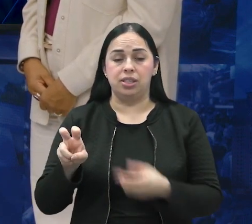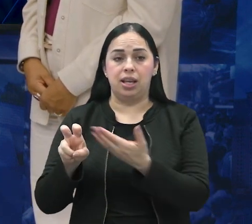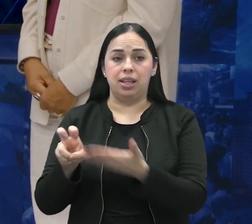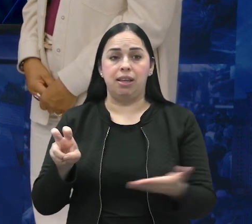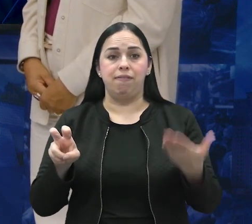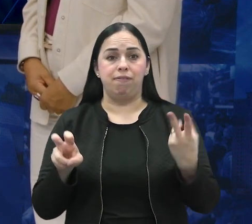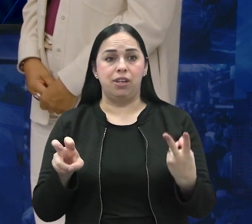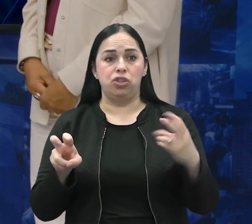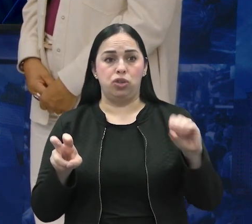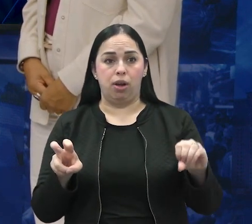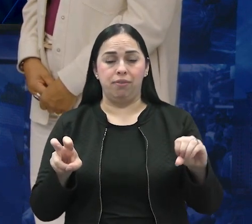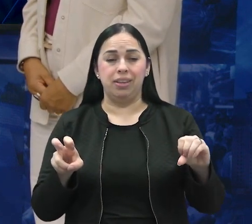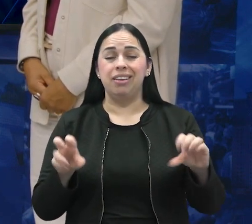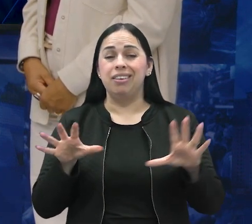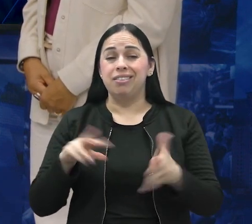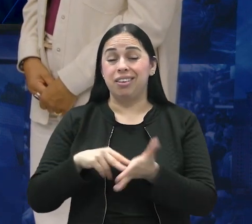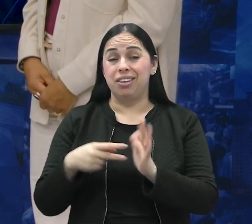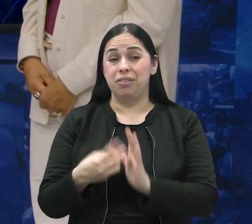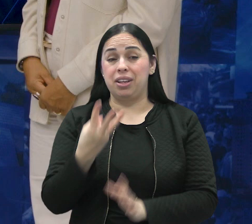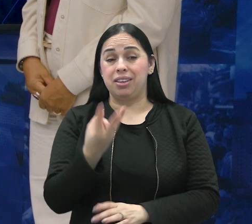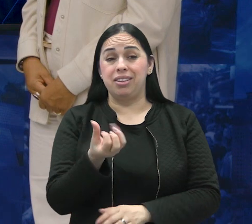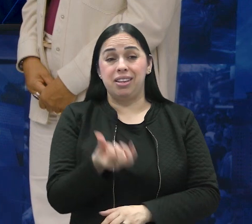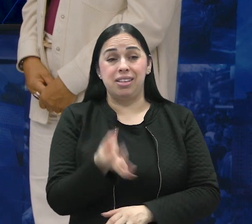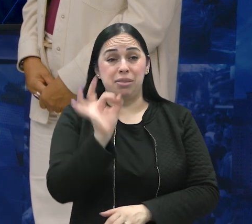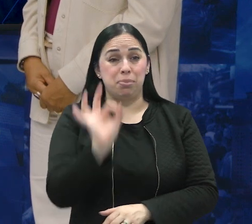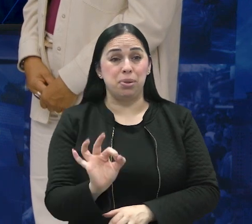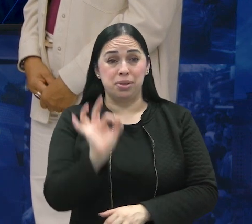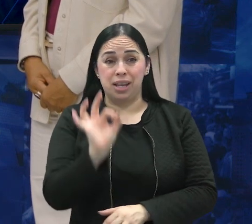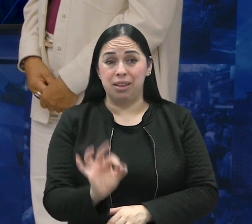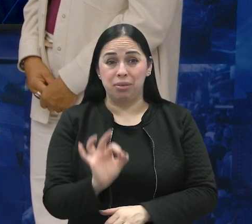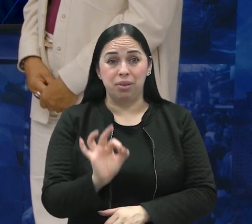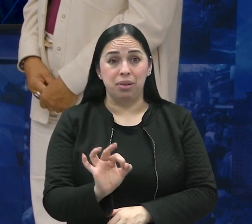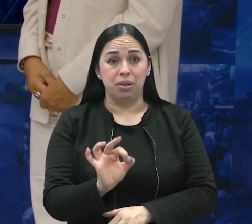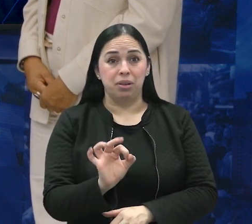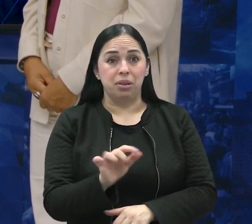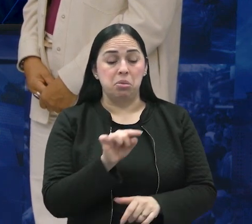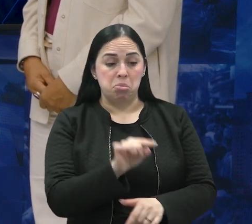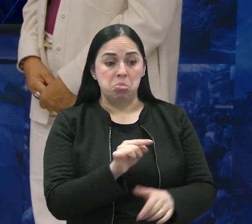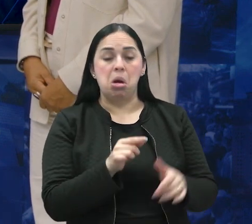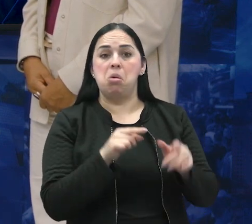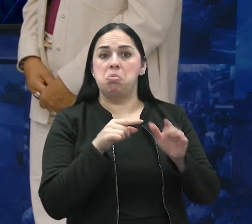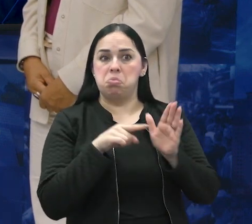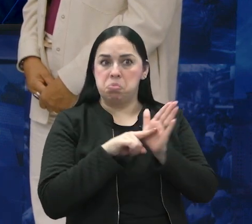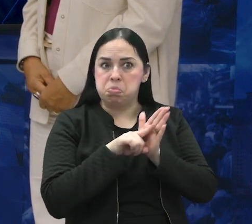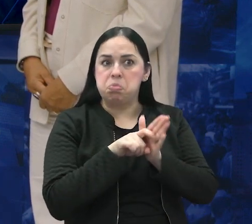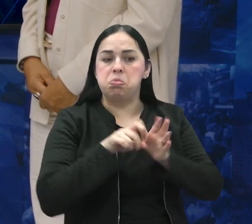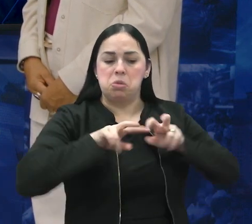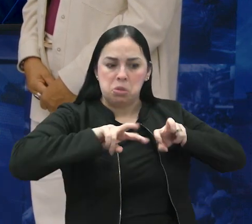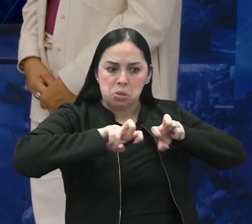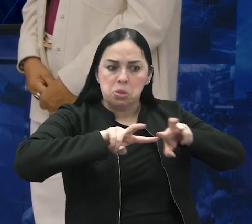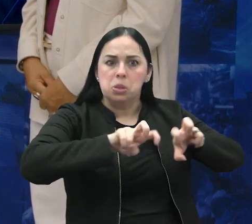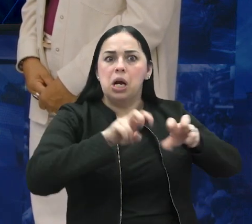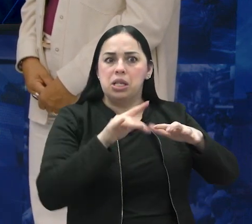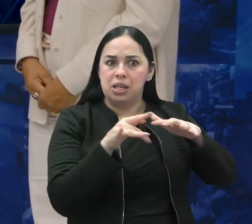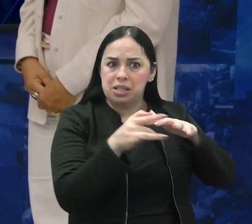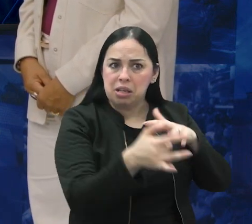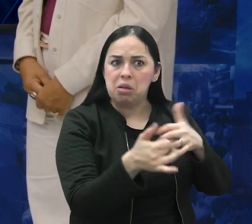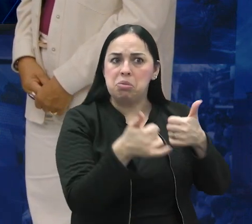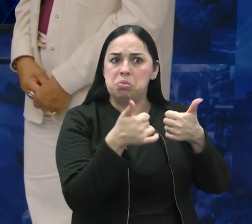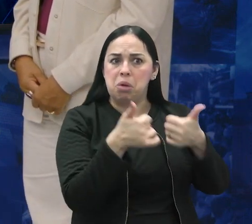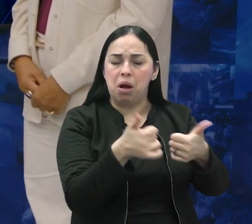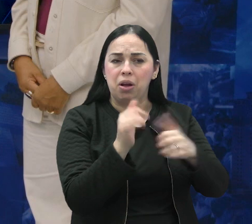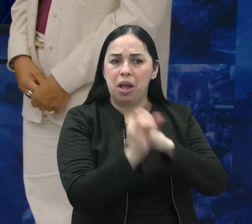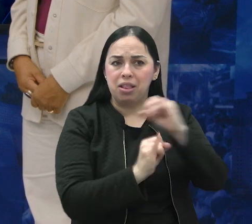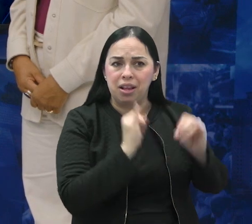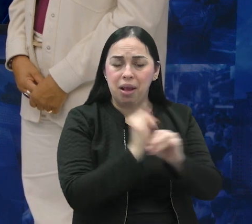15 a 29 anos, 36% tem desempenho digital bem apurado, né? Mas quando você traz esse recorte